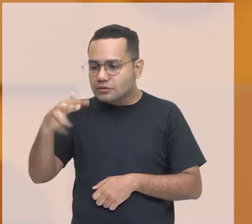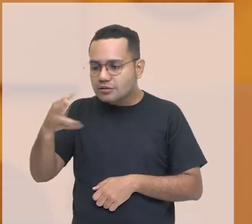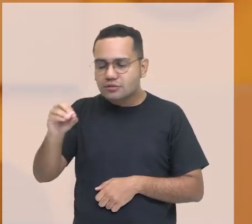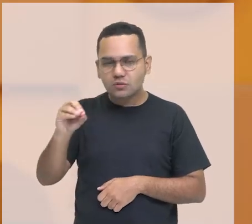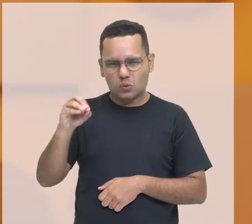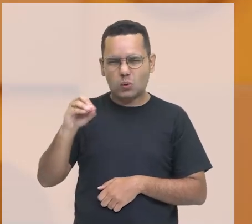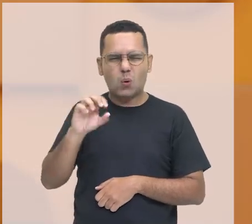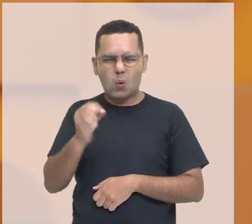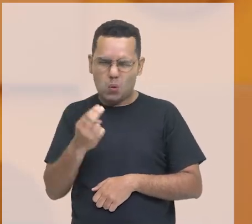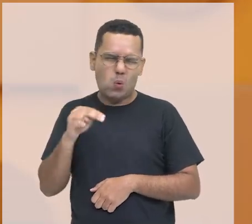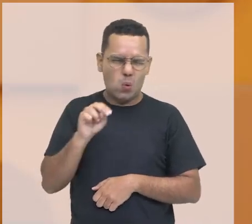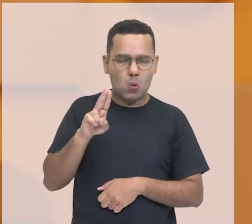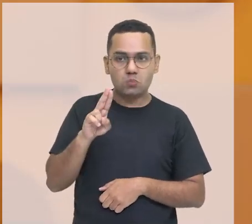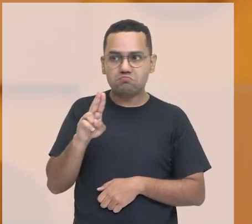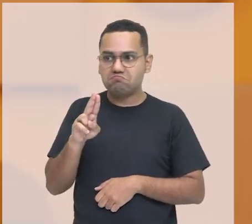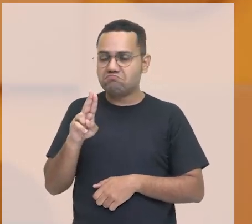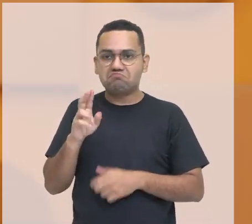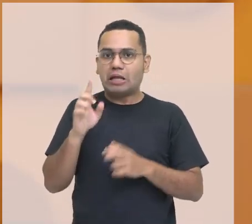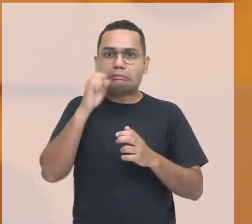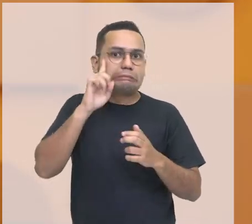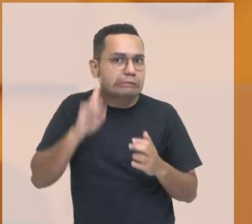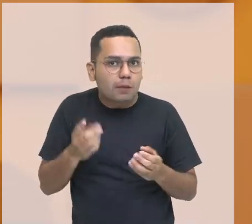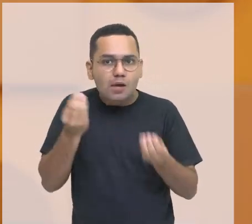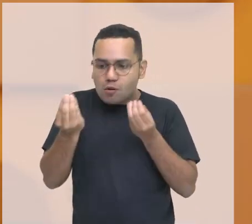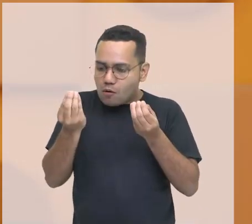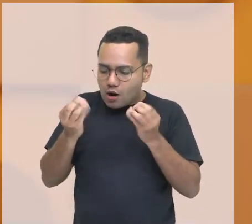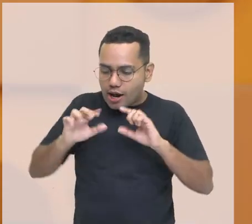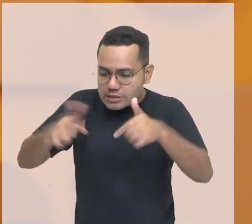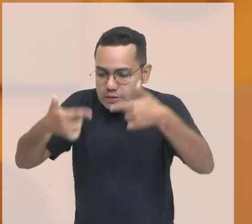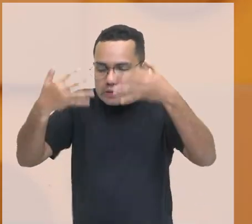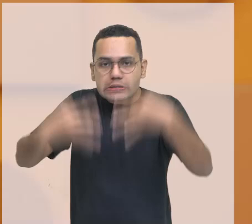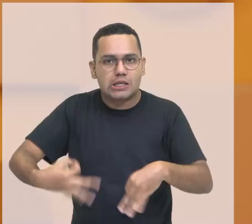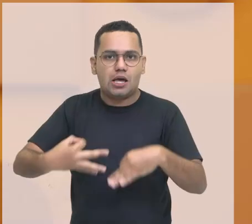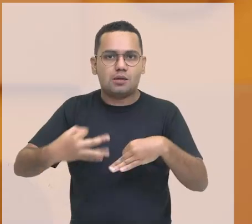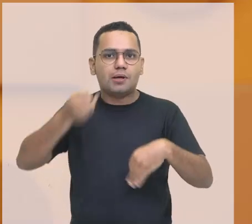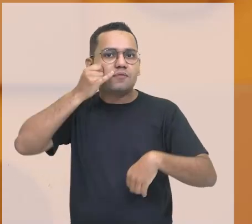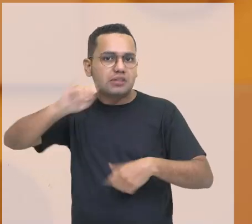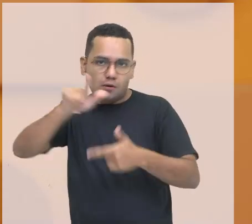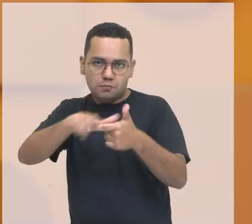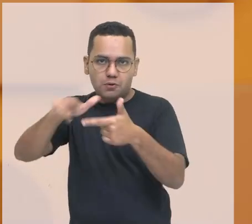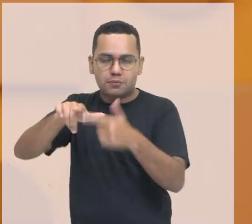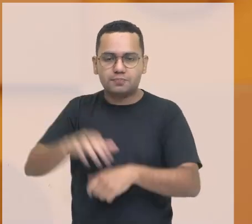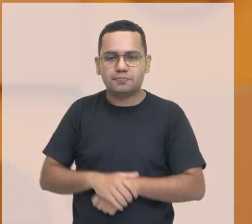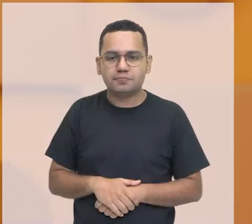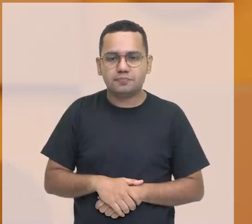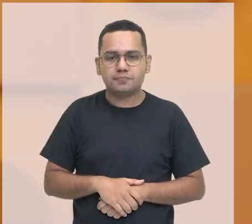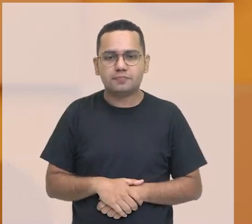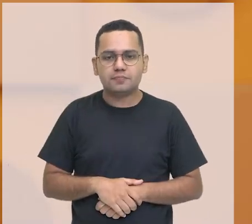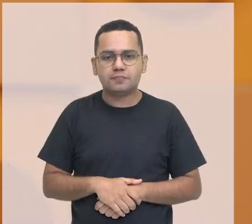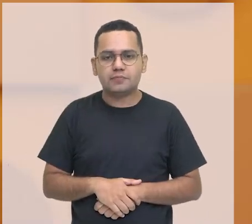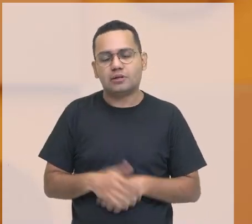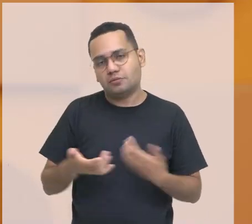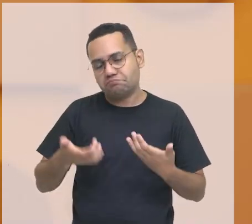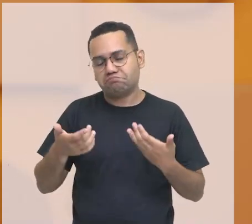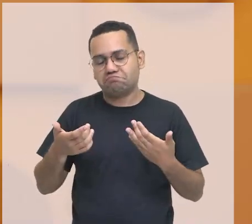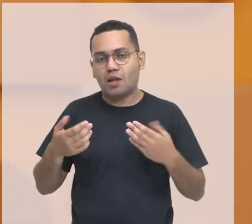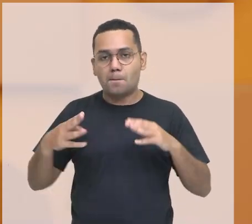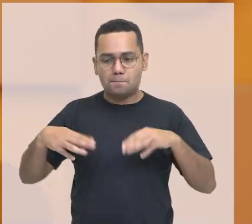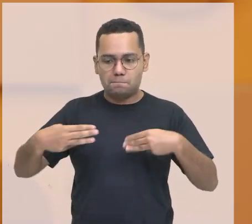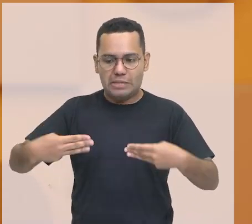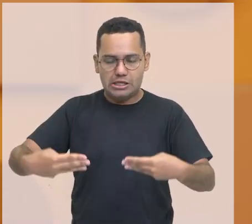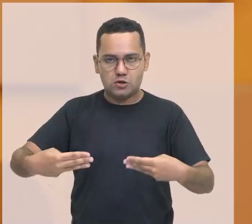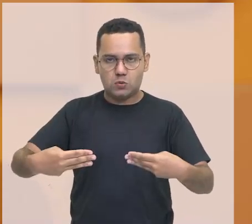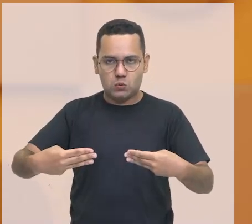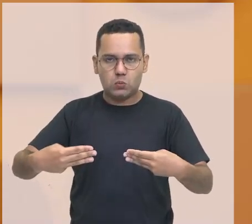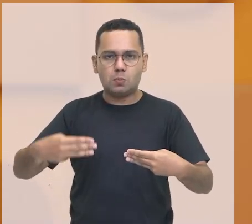problemas. Inclusive, como eu falei para vocês, a própria postura do primeiro-ministro inglês, primeiro-ministro britânico, ela